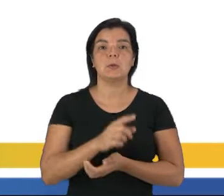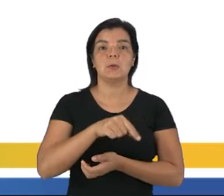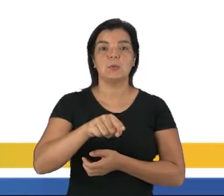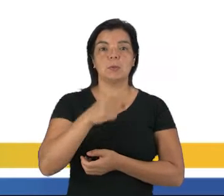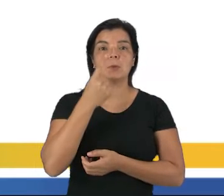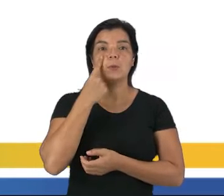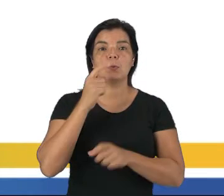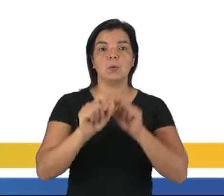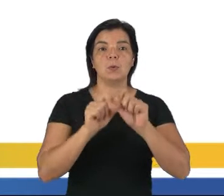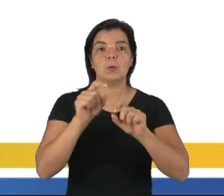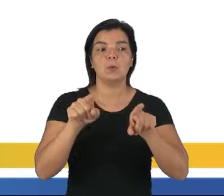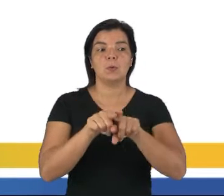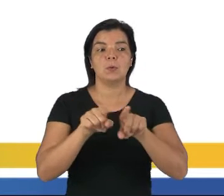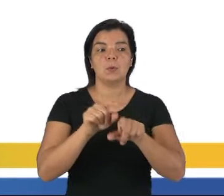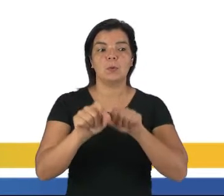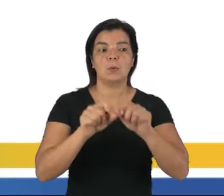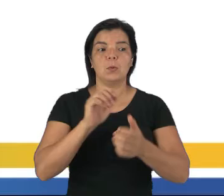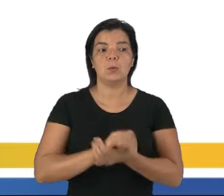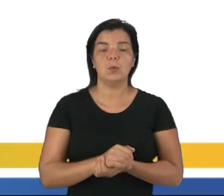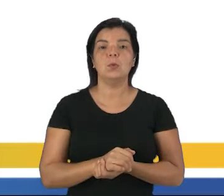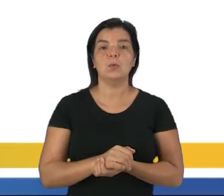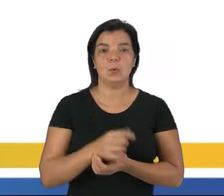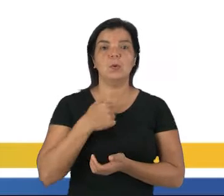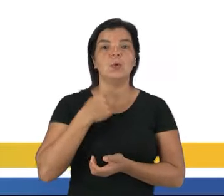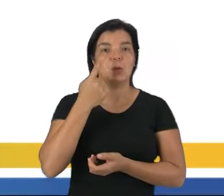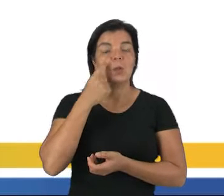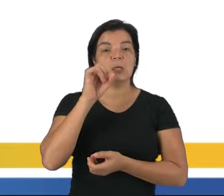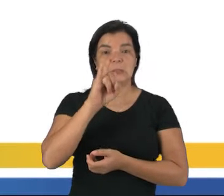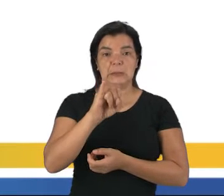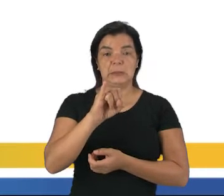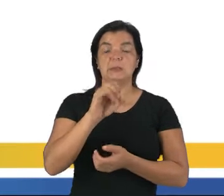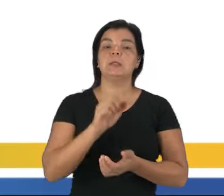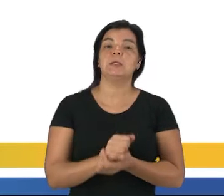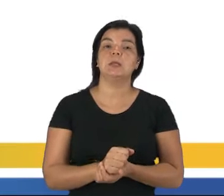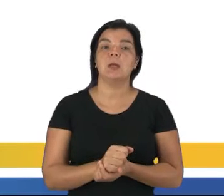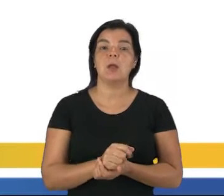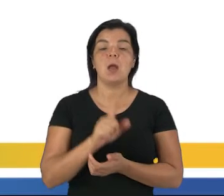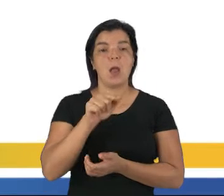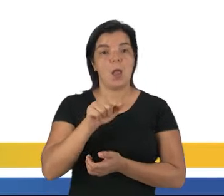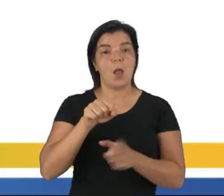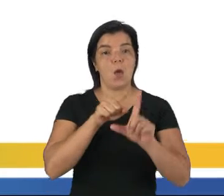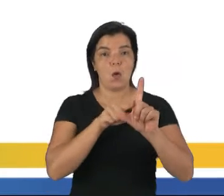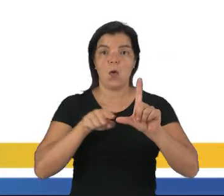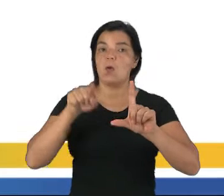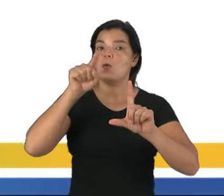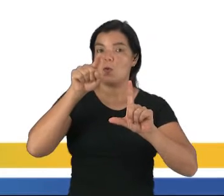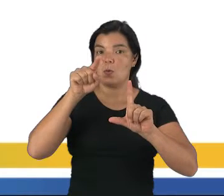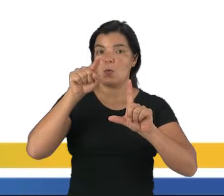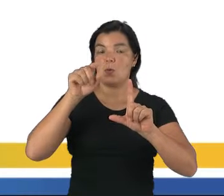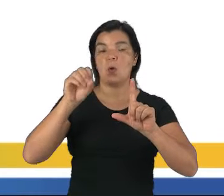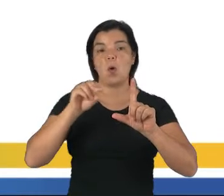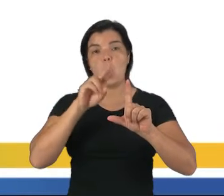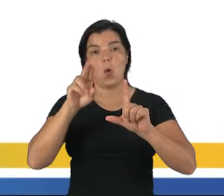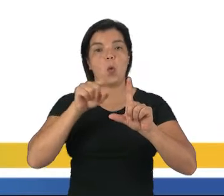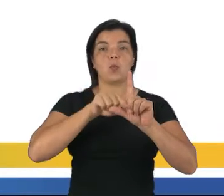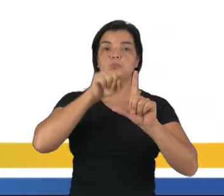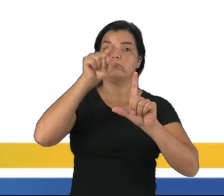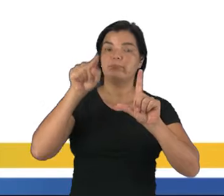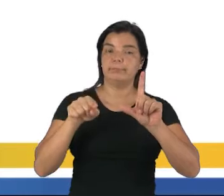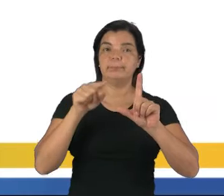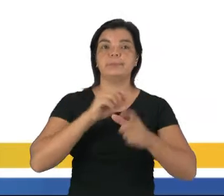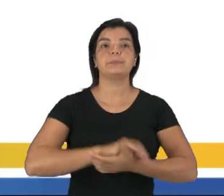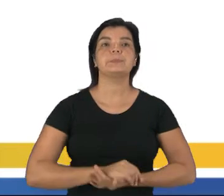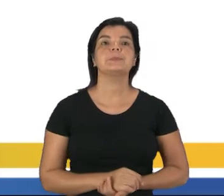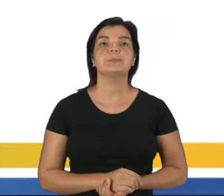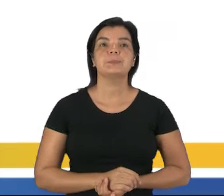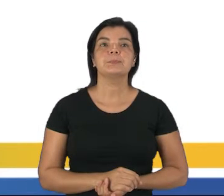você vai observar, a partir disso, você vai determinar se o coeficiente, se a parábola tem concavidade voltada para cima ou para